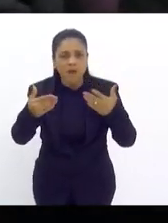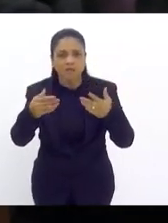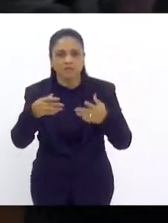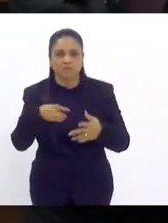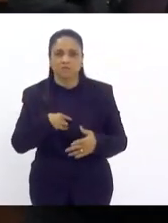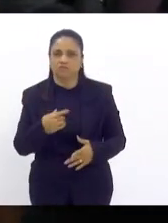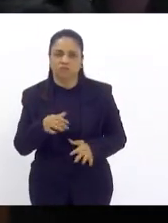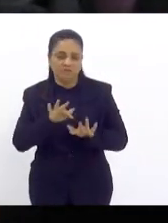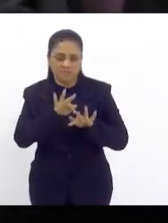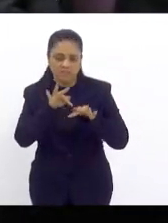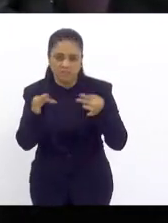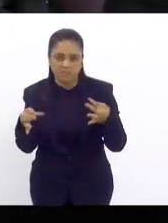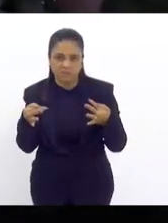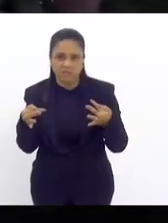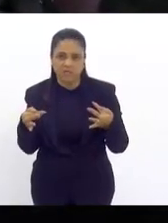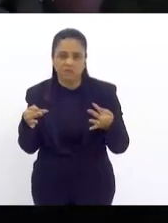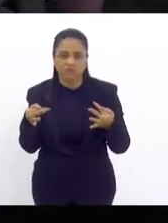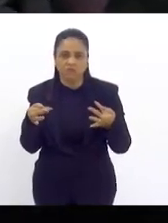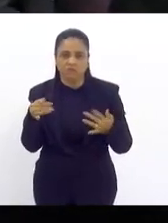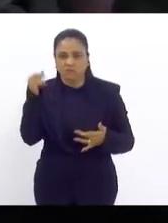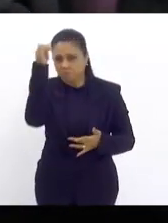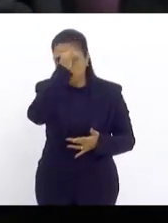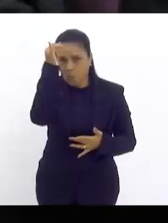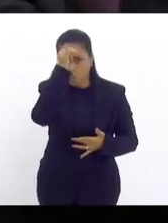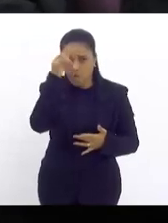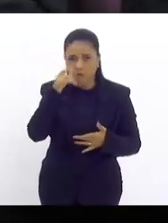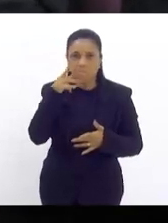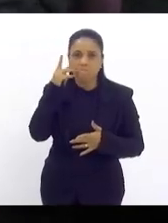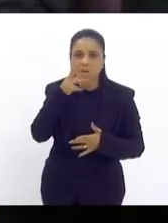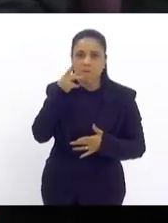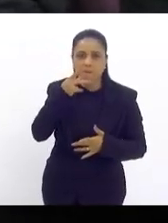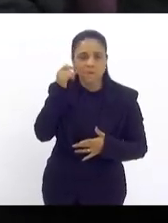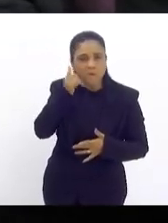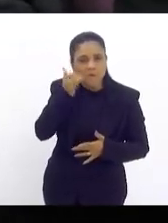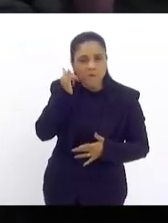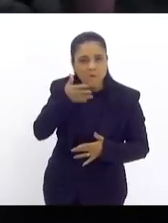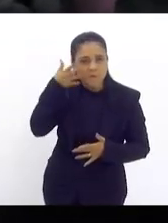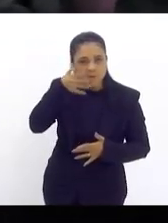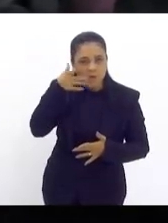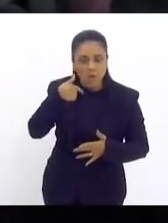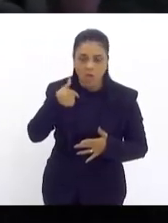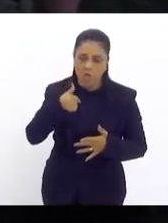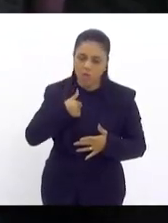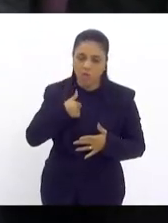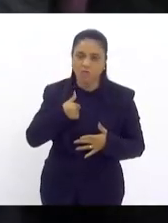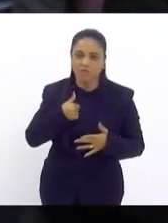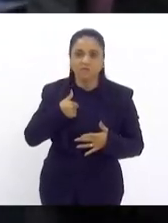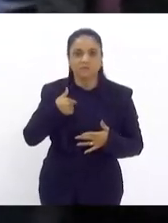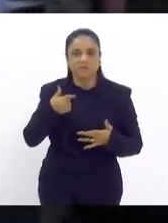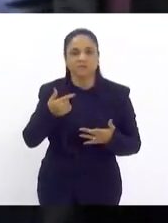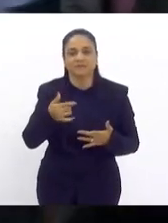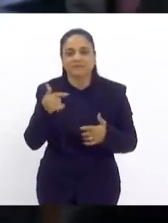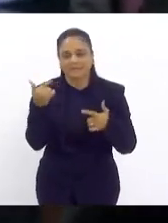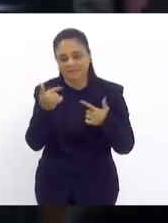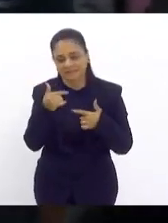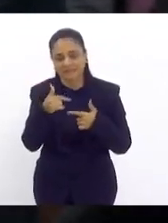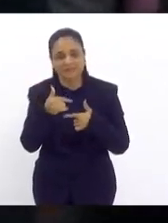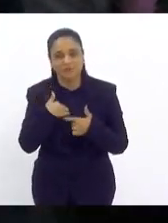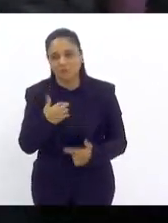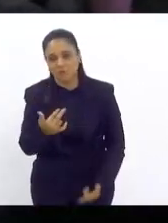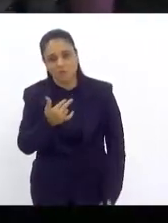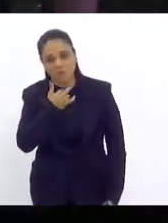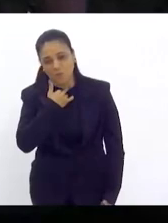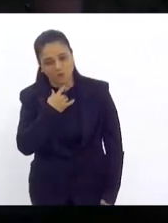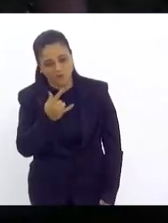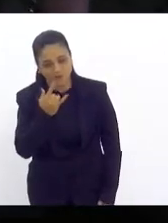falou e explicar Olha eu tava fora das minhas condições eu não posso falar